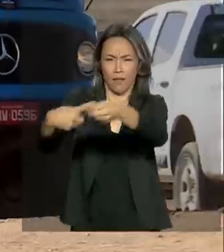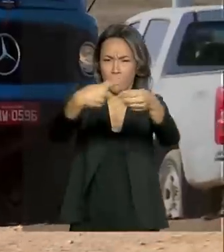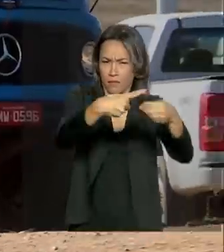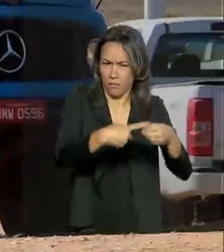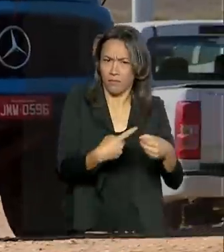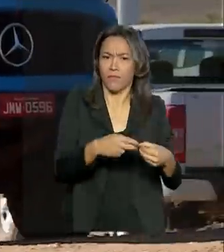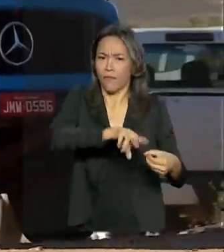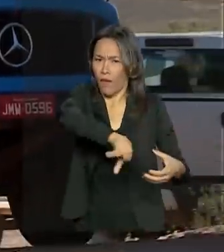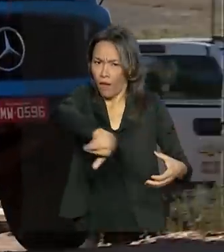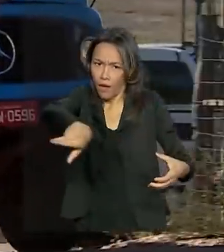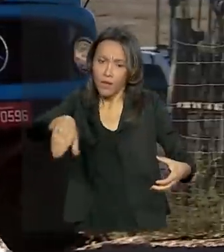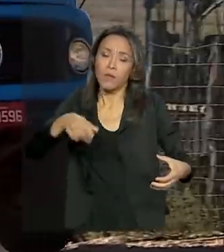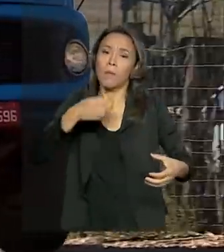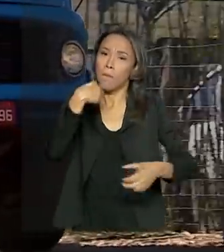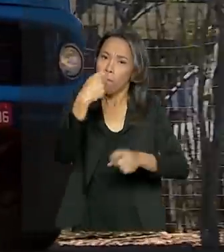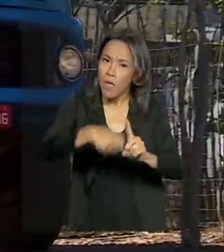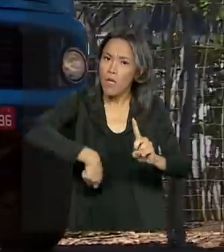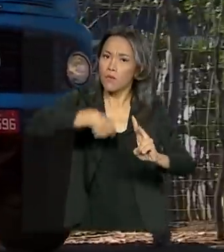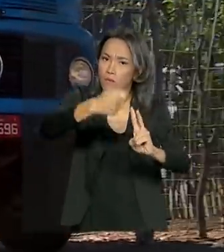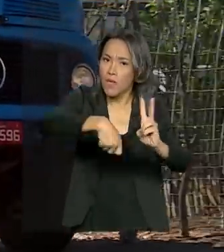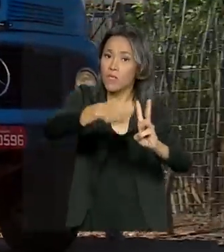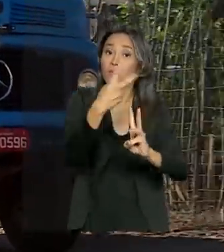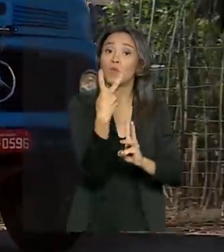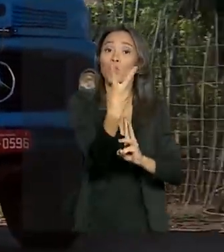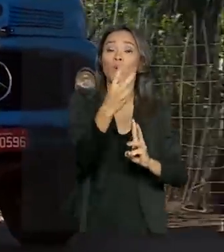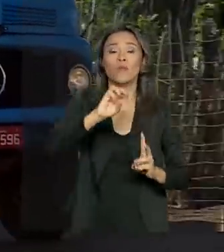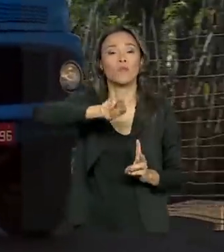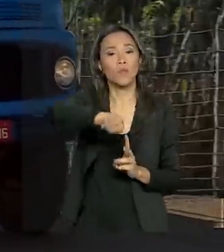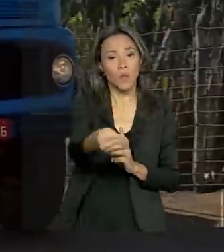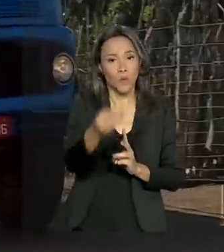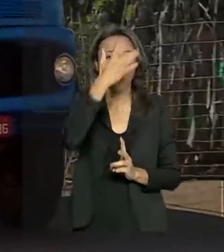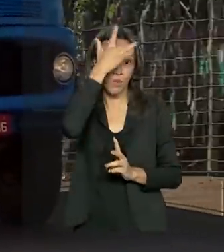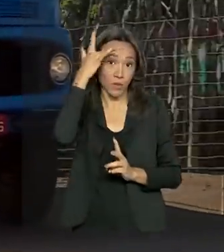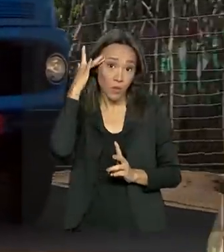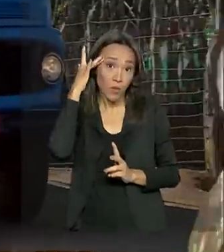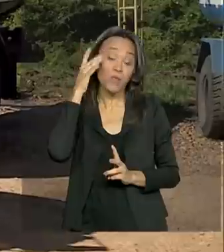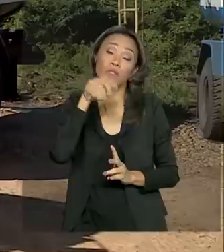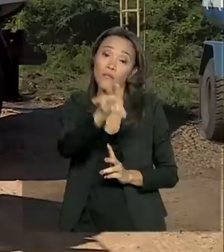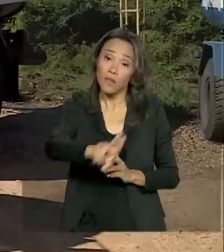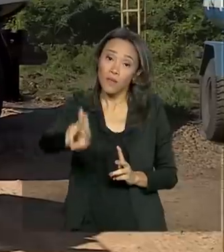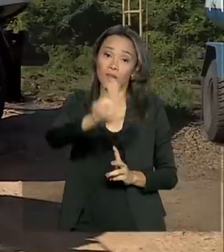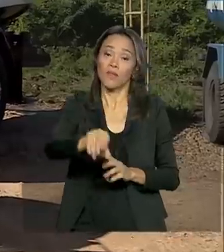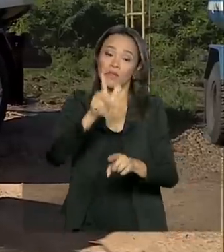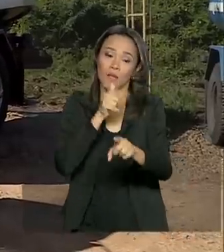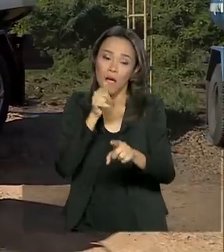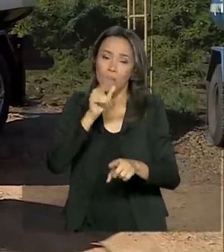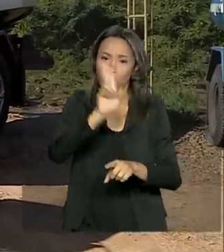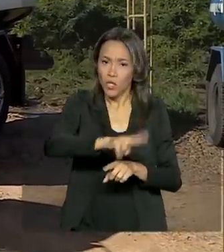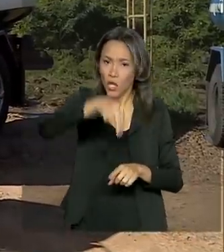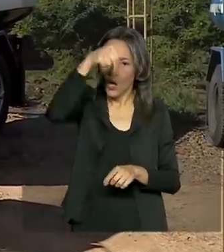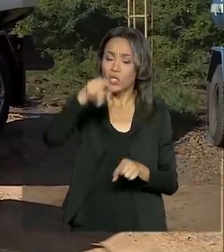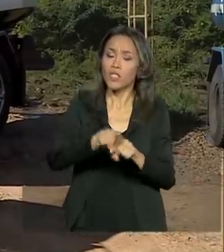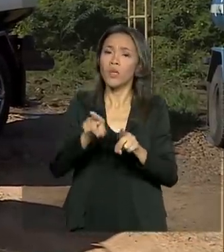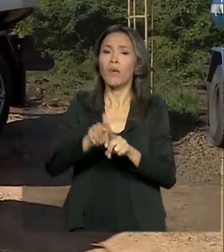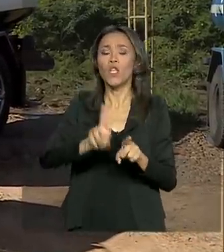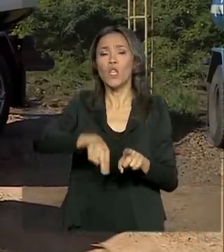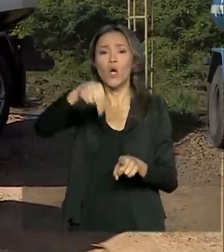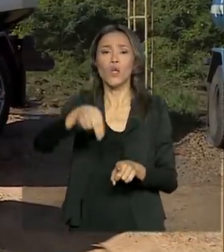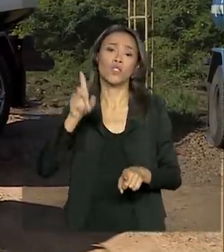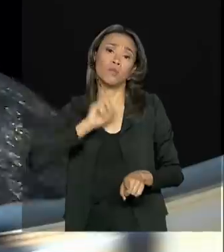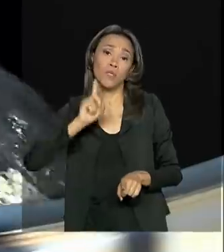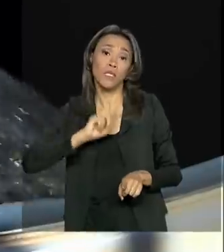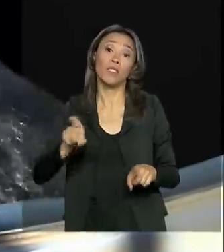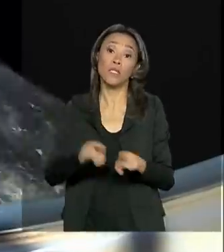atendidas todos os meses 2 milhões de pessoas do semiárido nordestino e do norte de Minas Gerais e Espírito